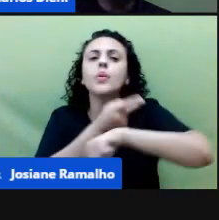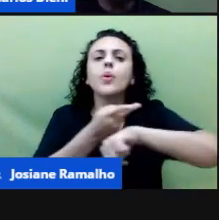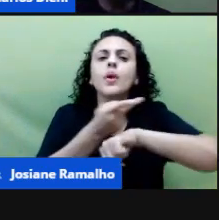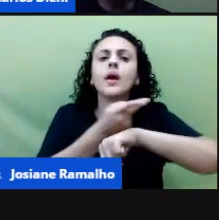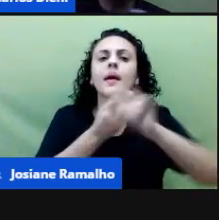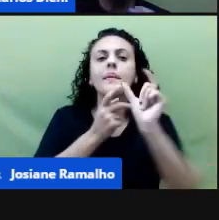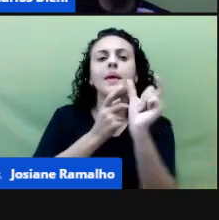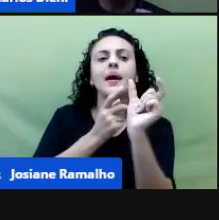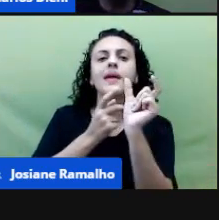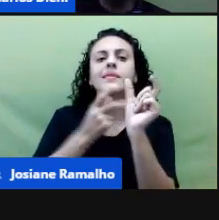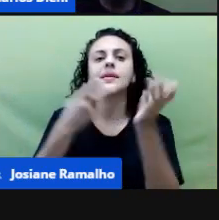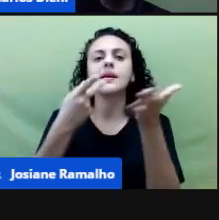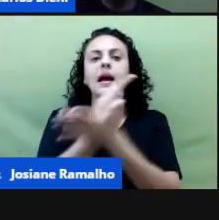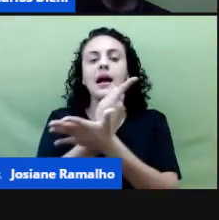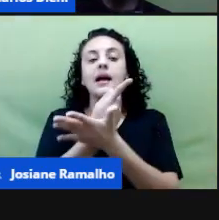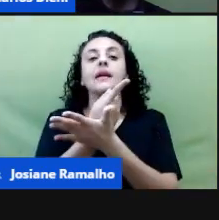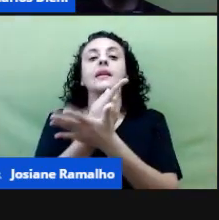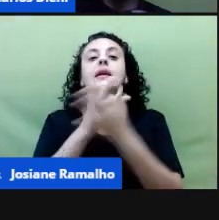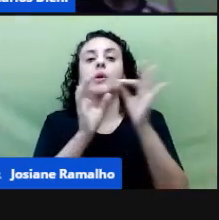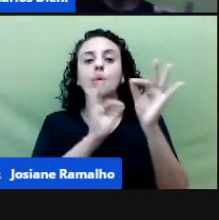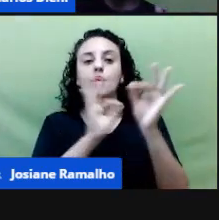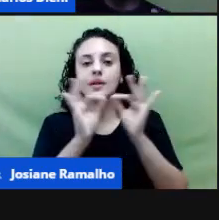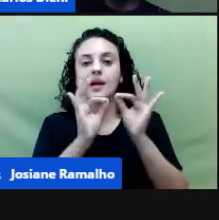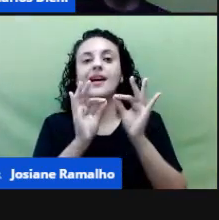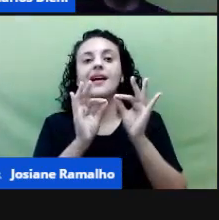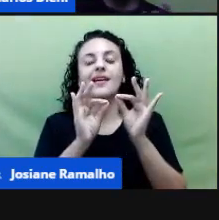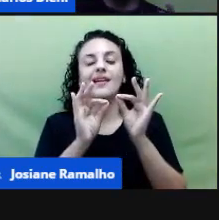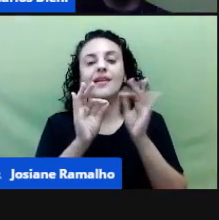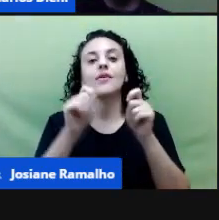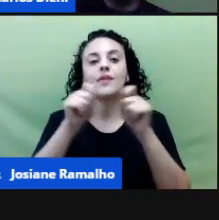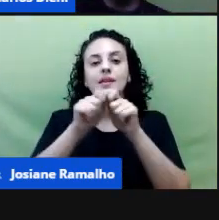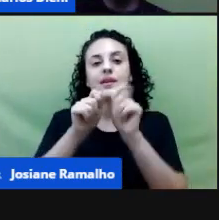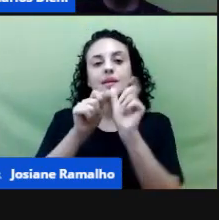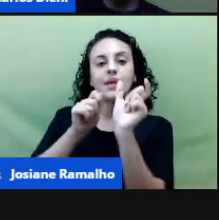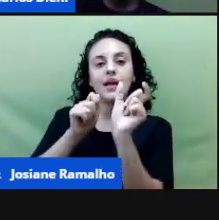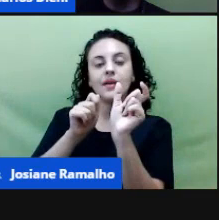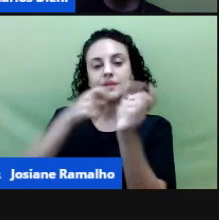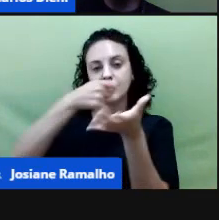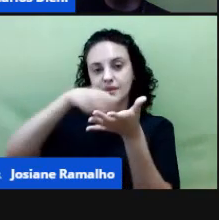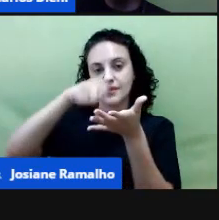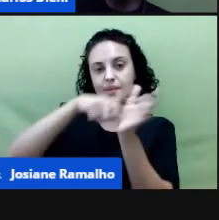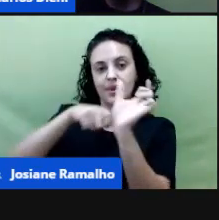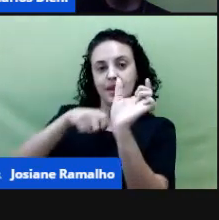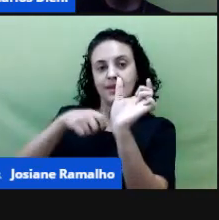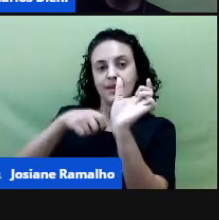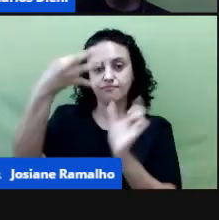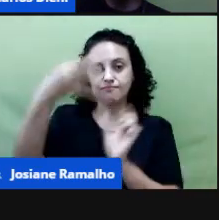formas estão aí, é só a gente procurar. Inclusive, tem um documentário, eu esqueci o nome,